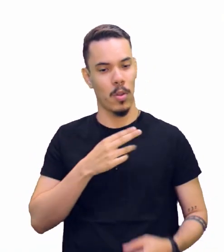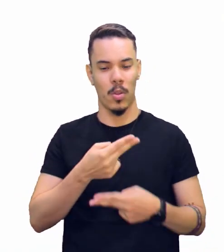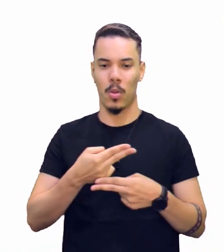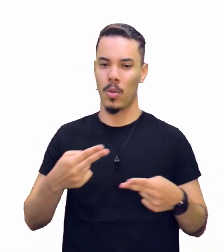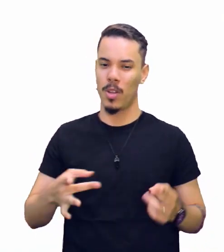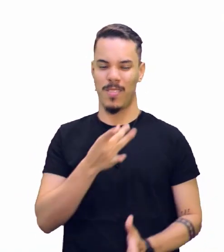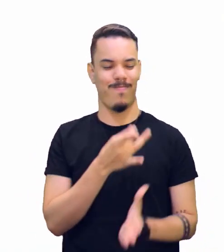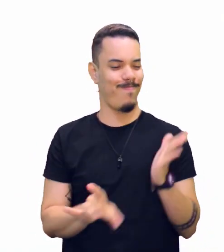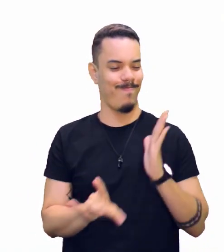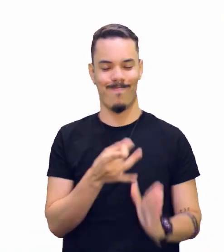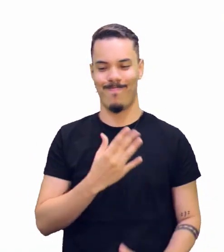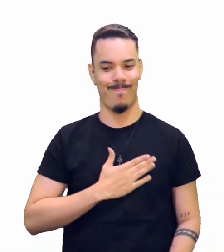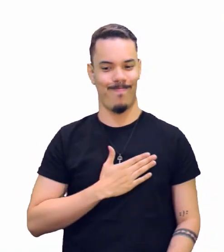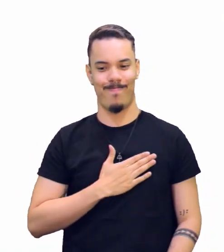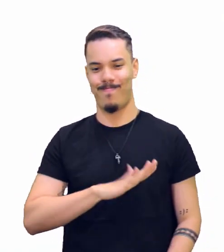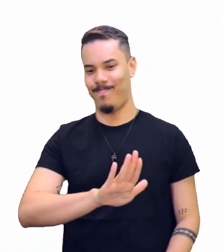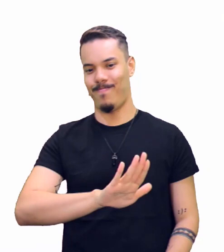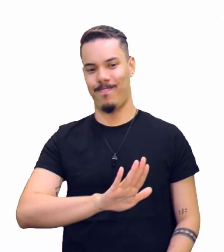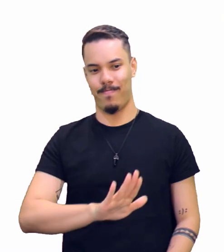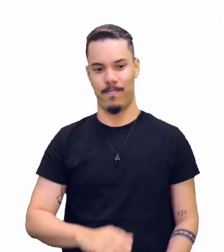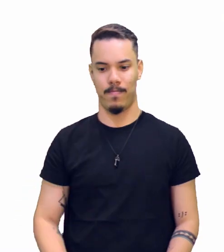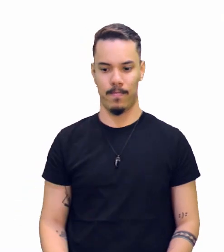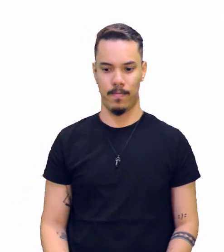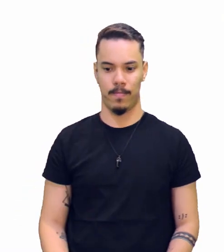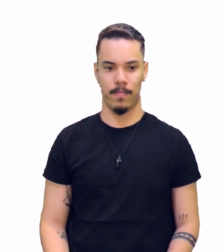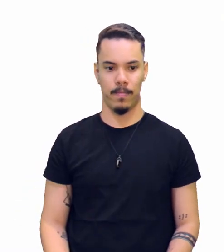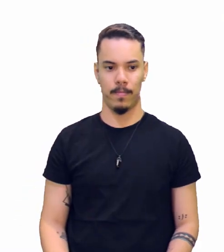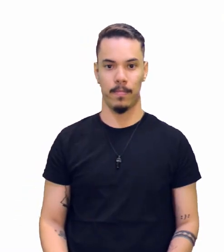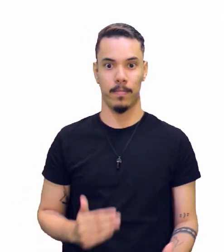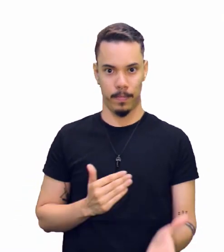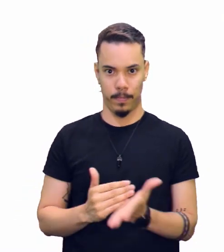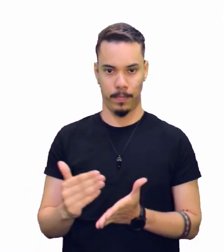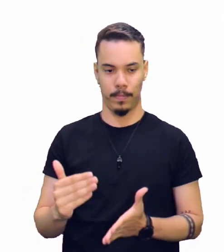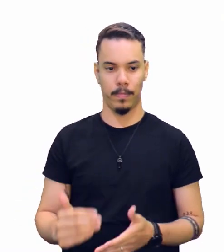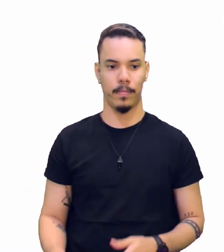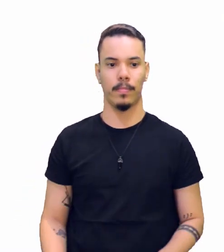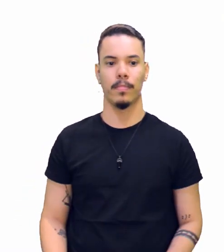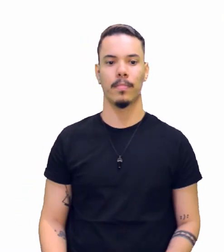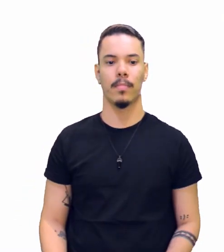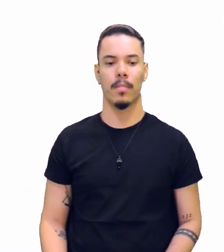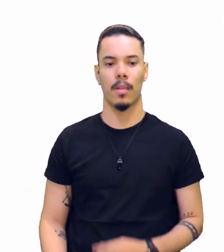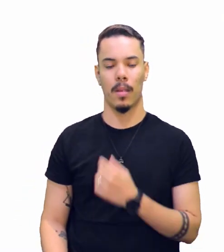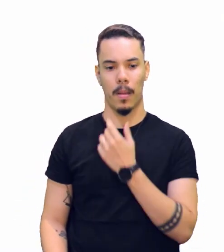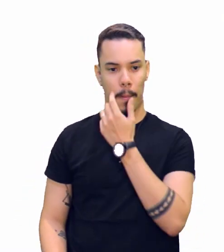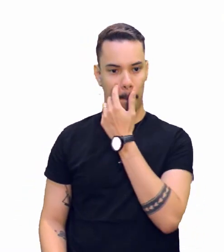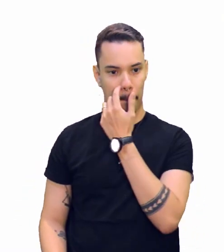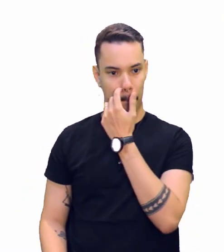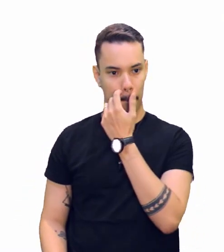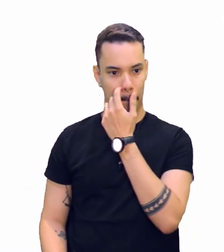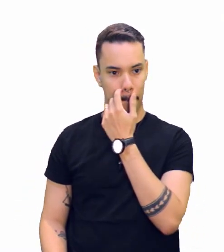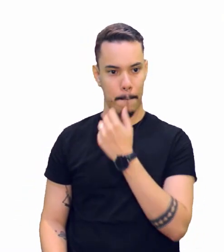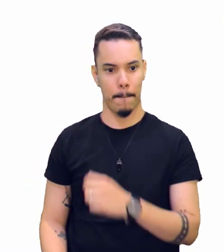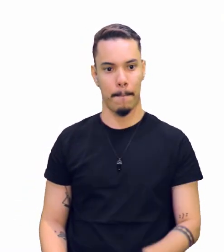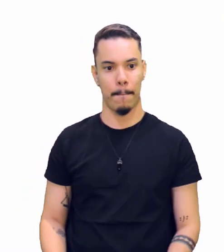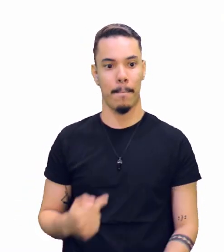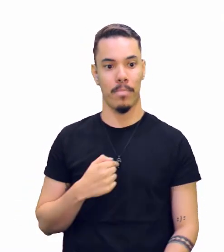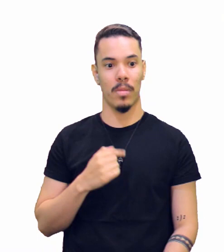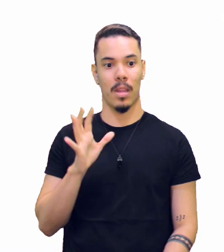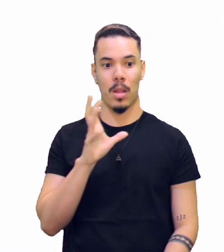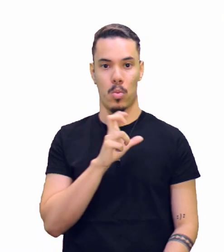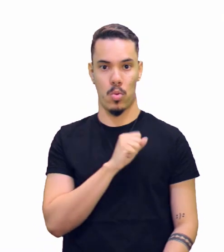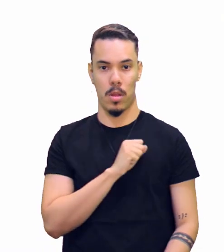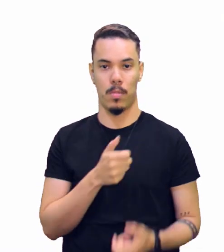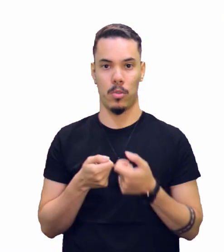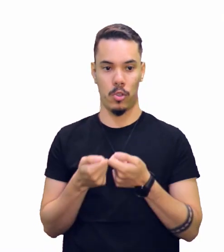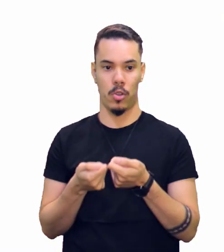detesto que eu odeio Enfim então vamos começar I love playing Zelda Eu amo jogar